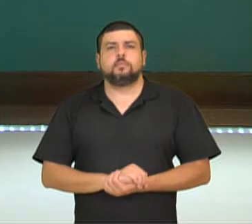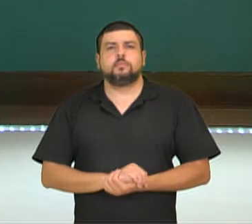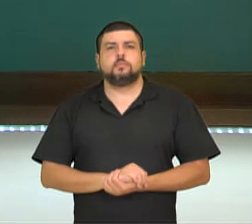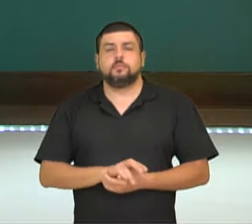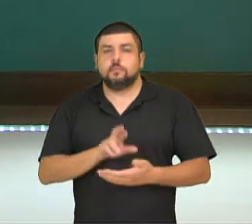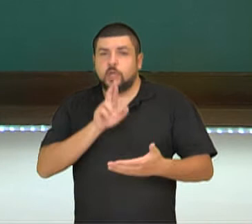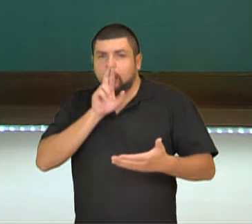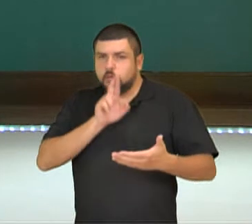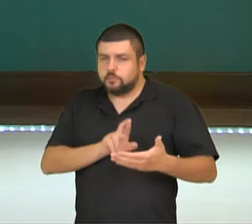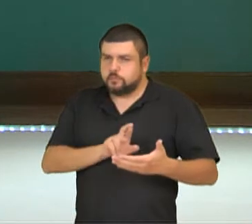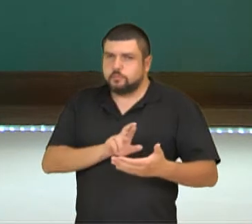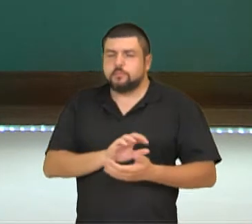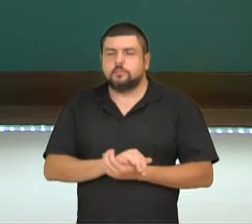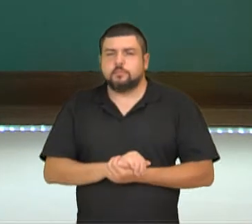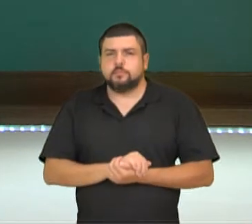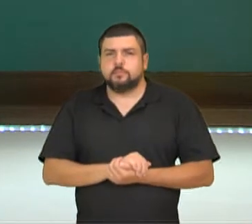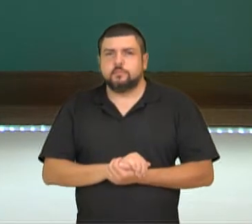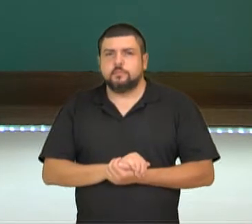Respondeu?